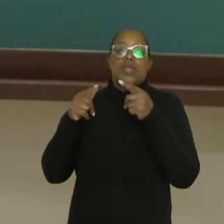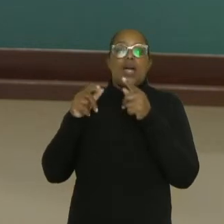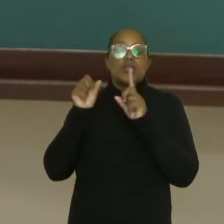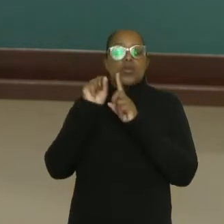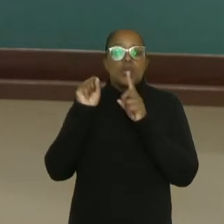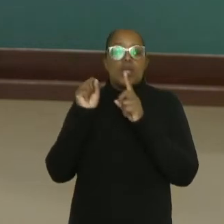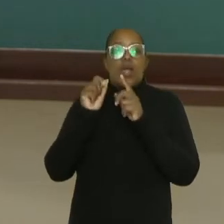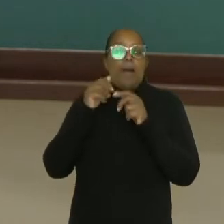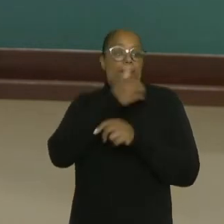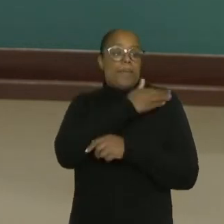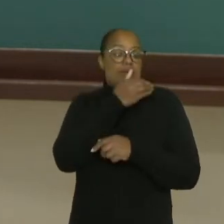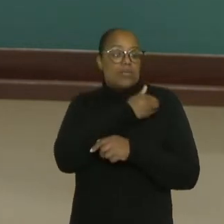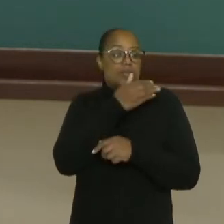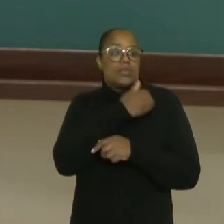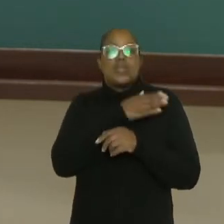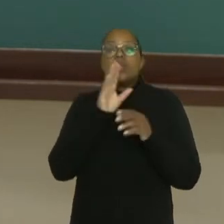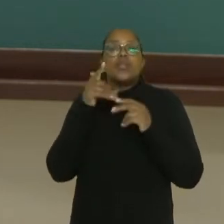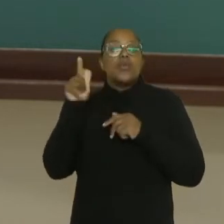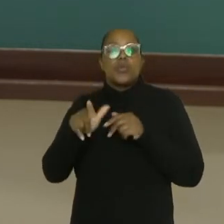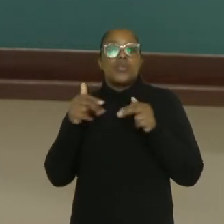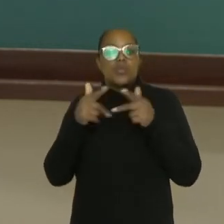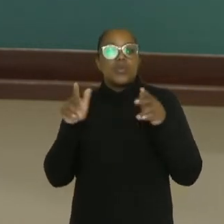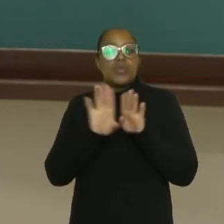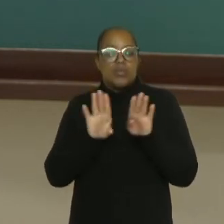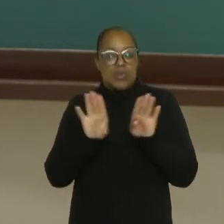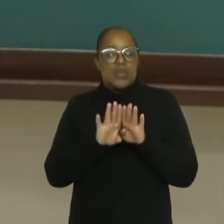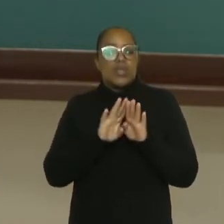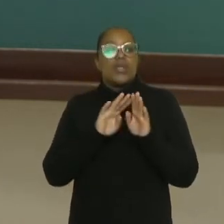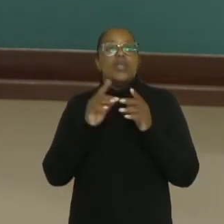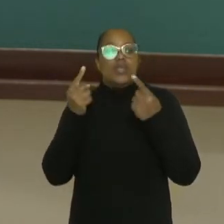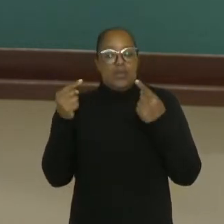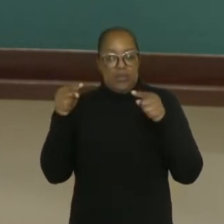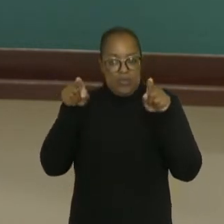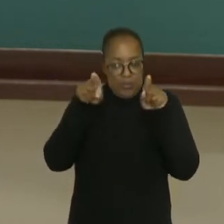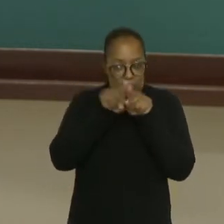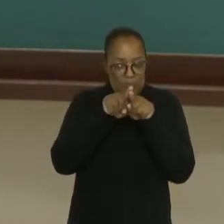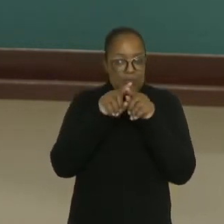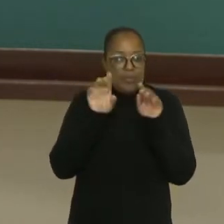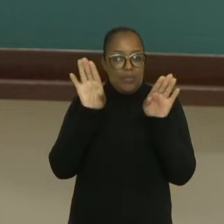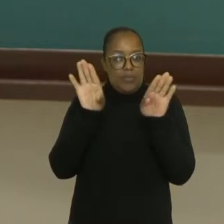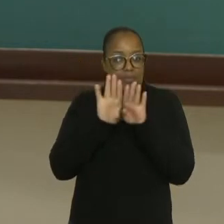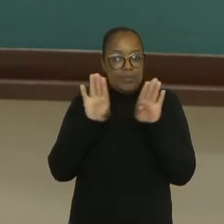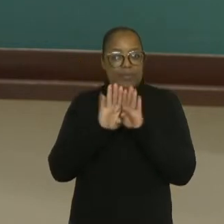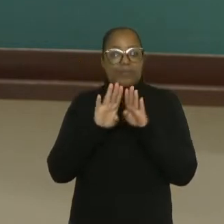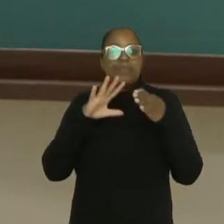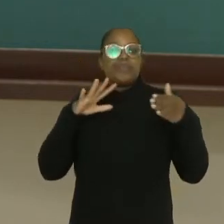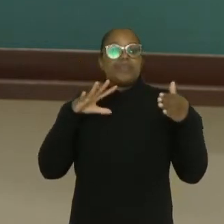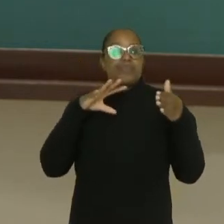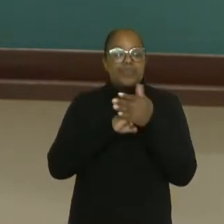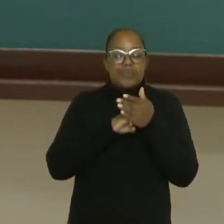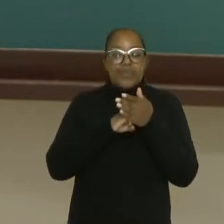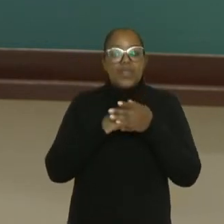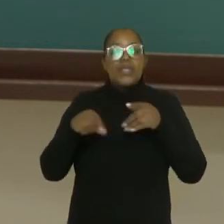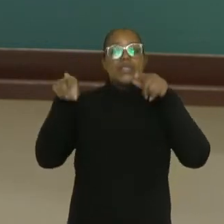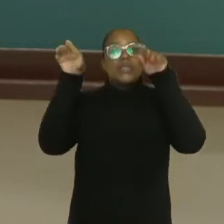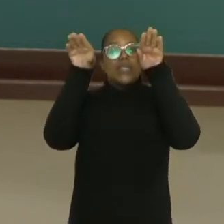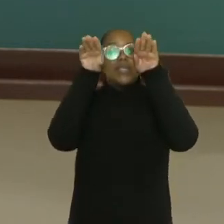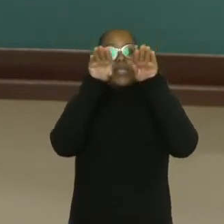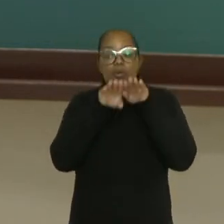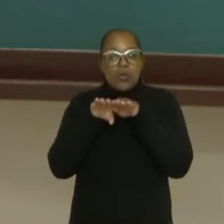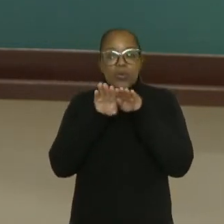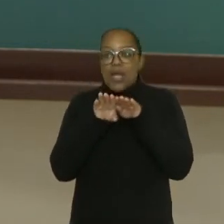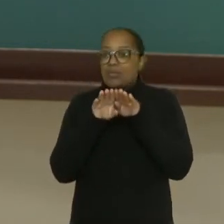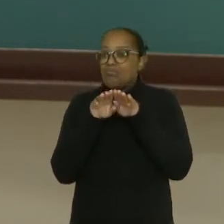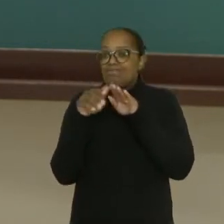segregacionismo, preconceito, entre outras. Retomando então, violência e desigualdades. Uma